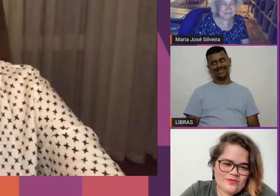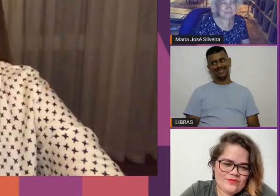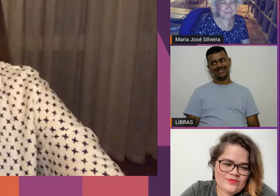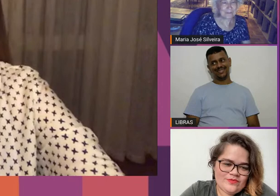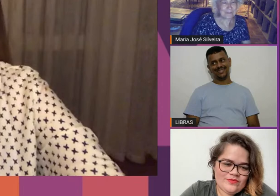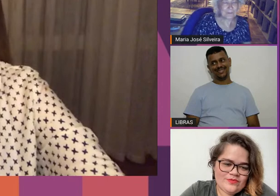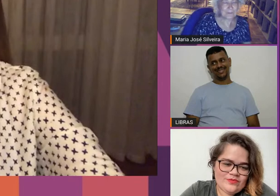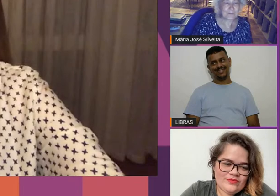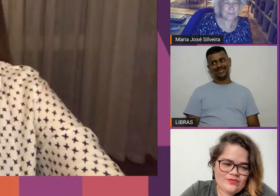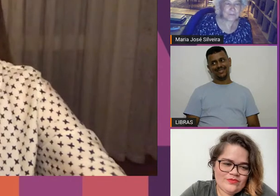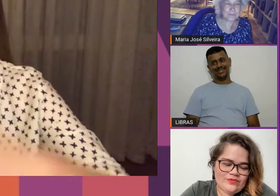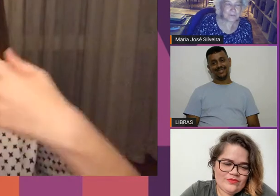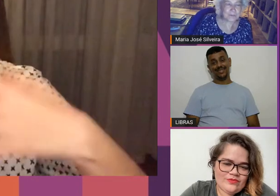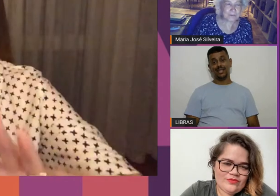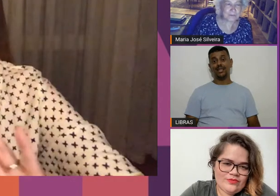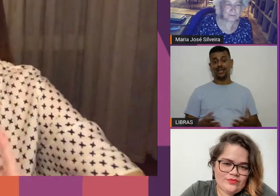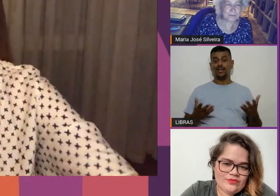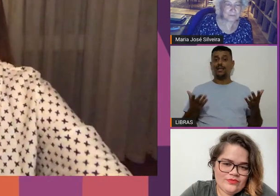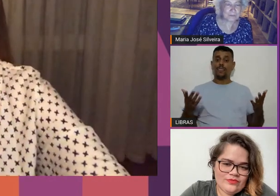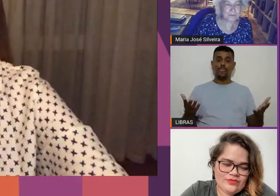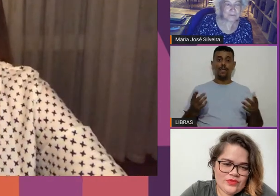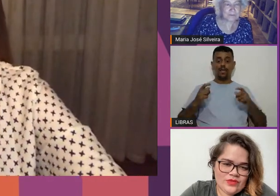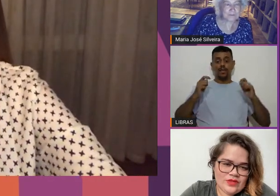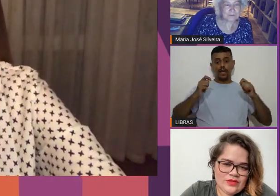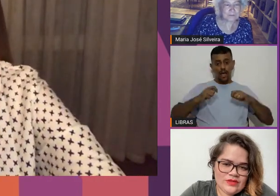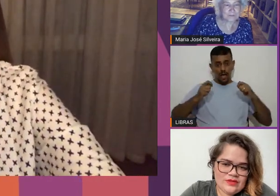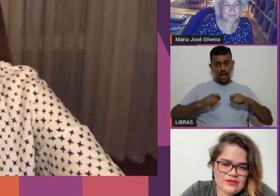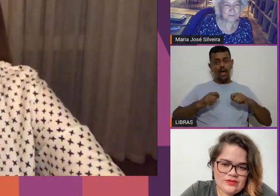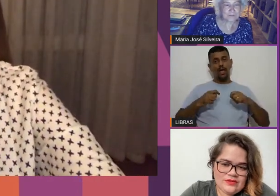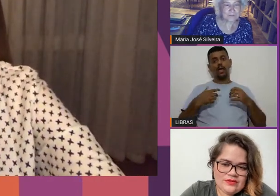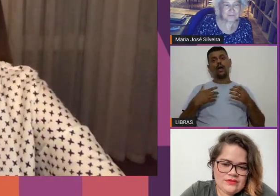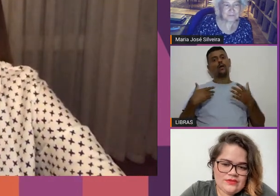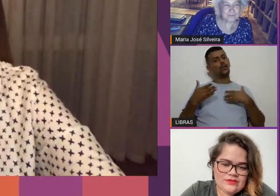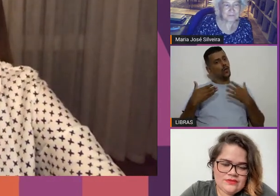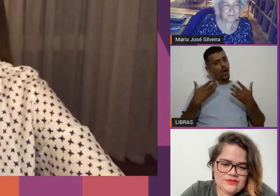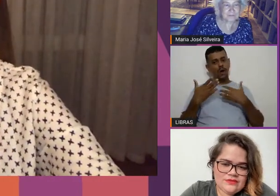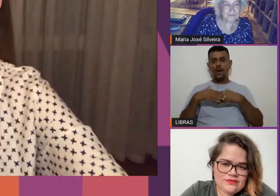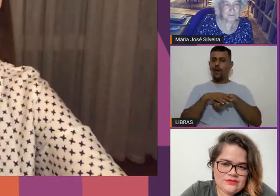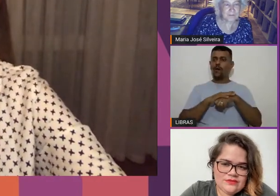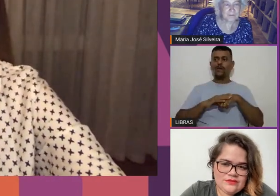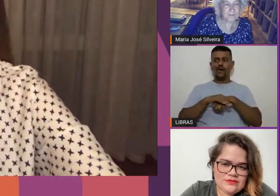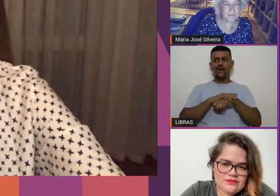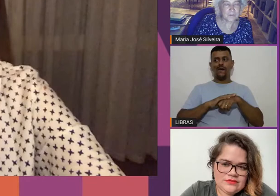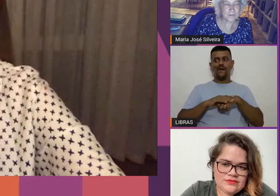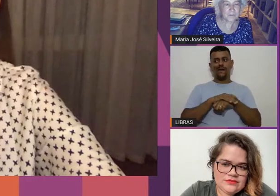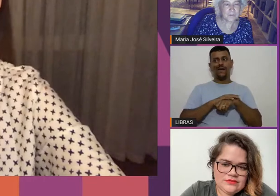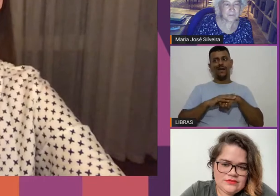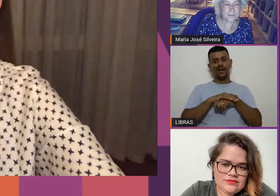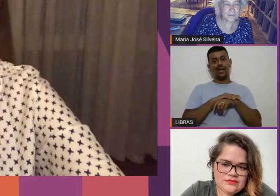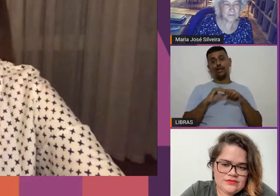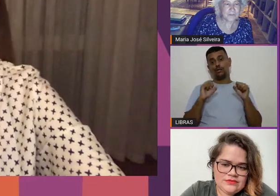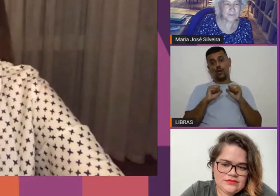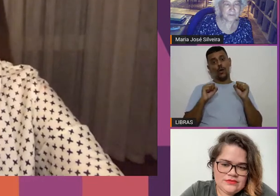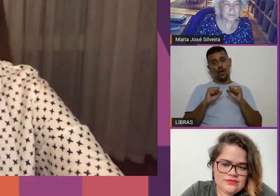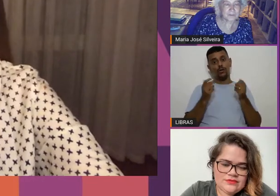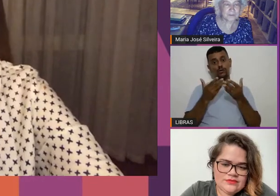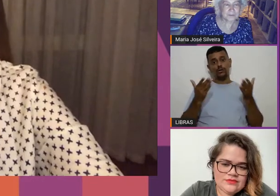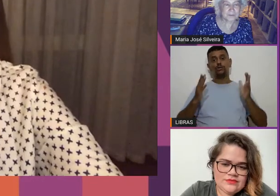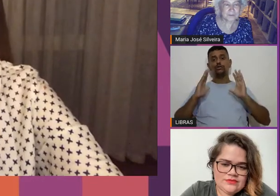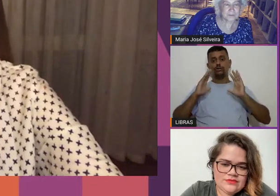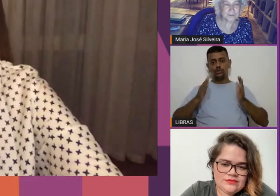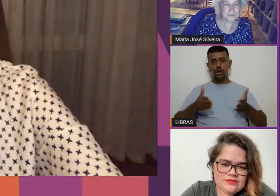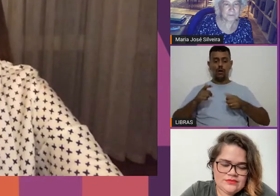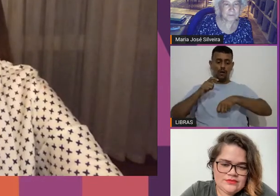aqui a gente até poderia ter continuar a conversa aqui por horas por mim eu adoraria continuar alguém vocês mas está dentro da